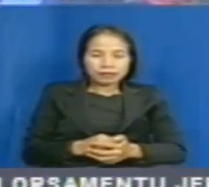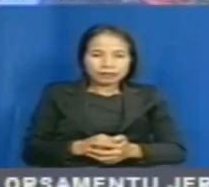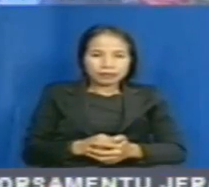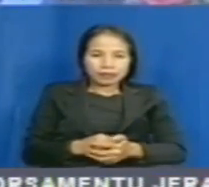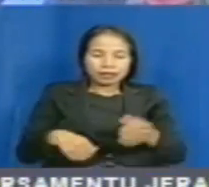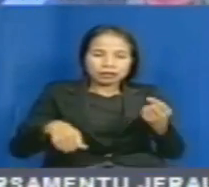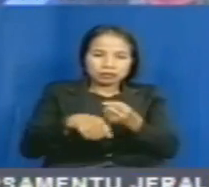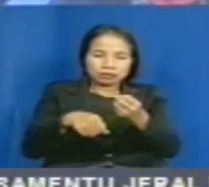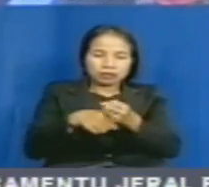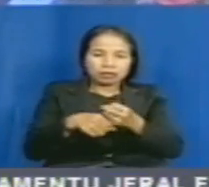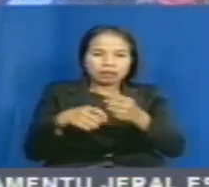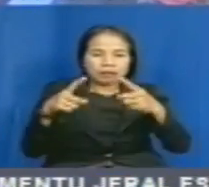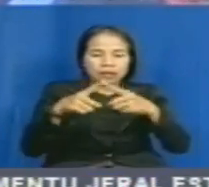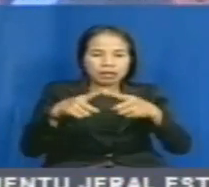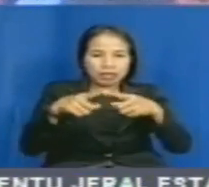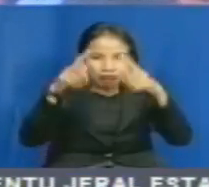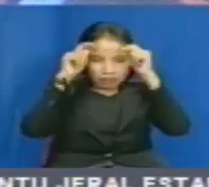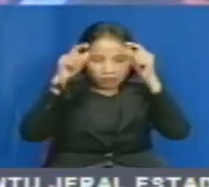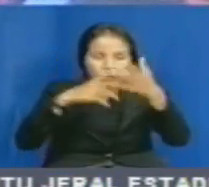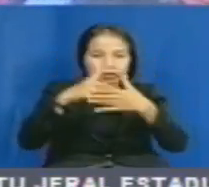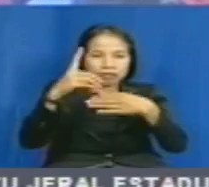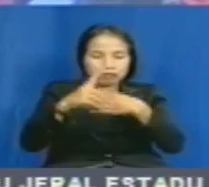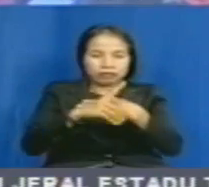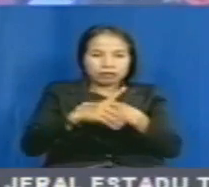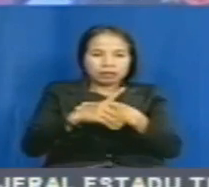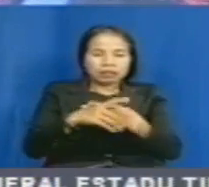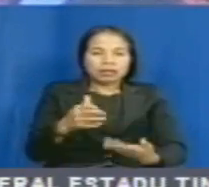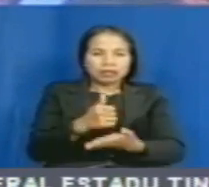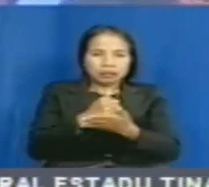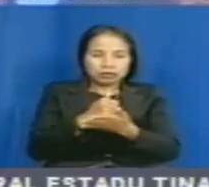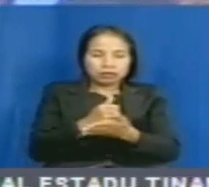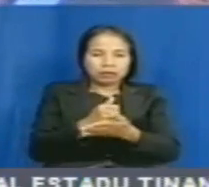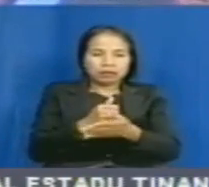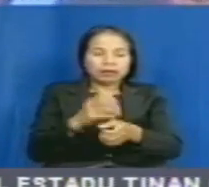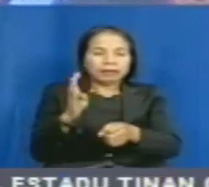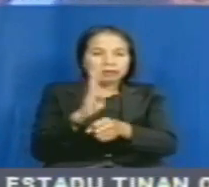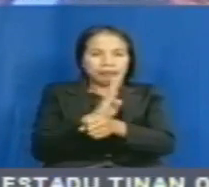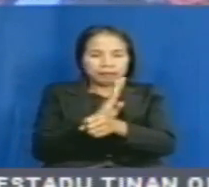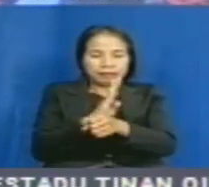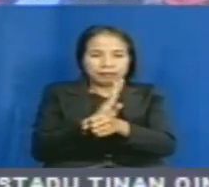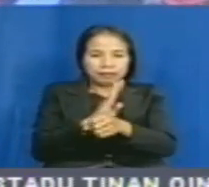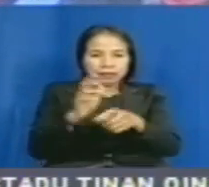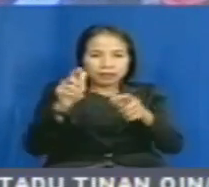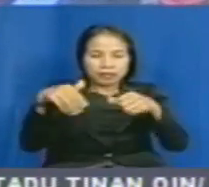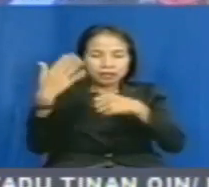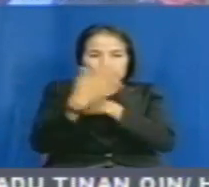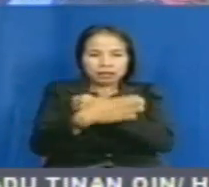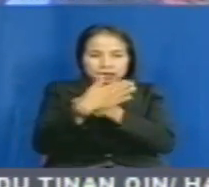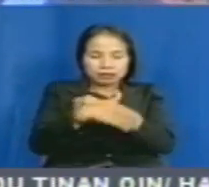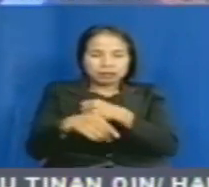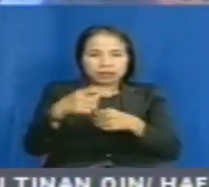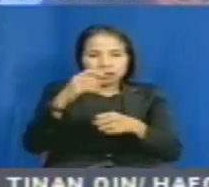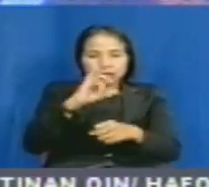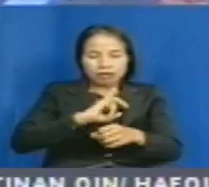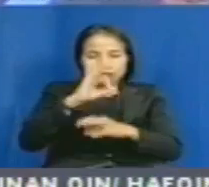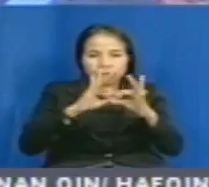no desenvolvimento, contribuir para emprego e a Railaram. E a Halfier também, o encalamos, é